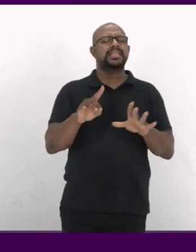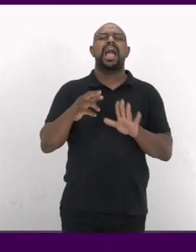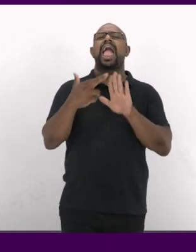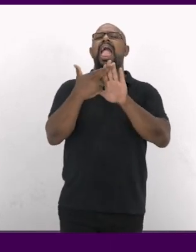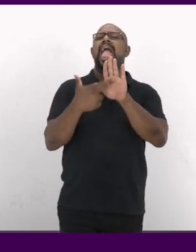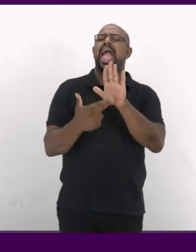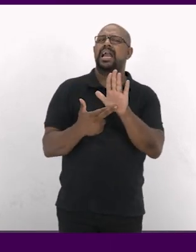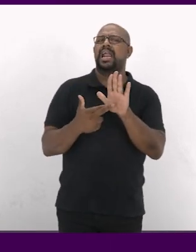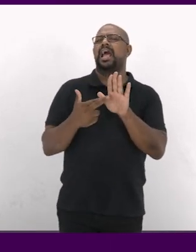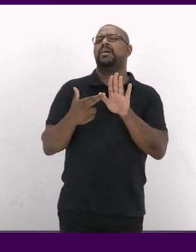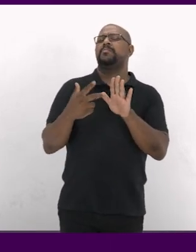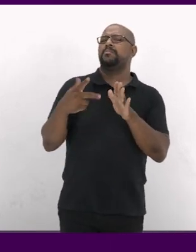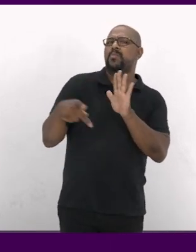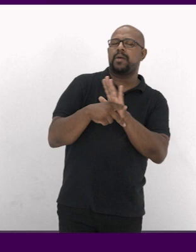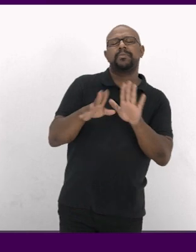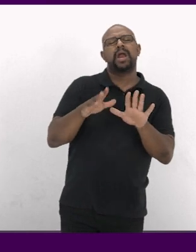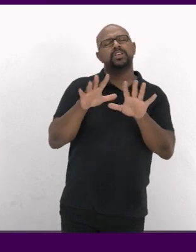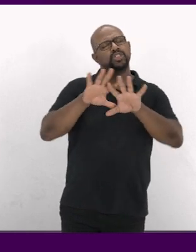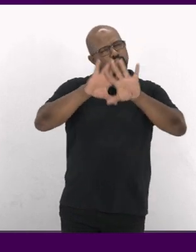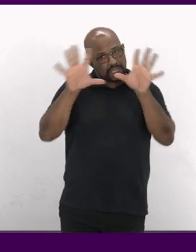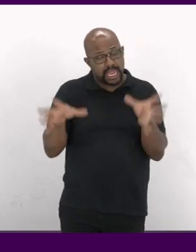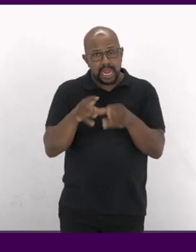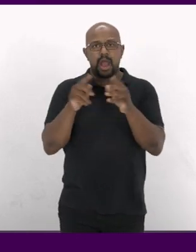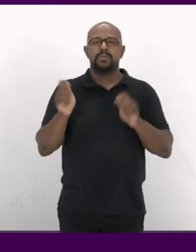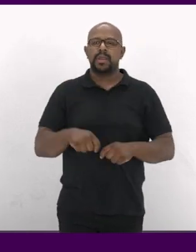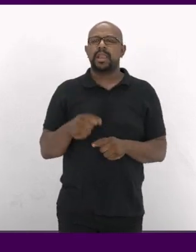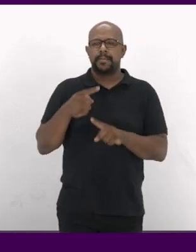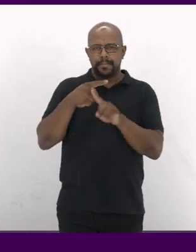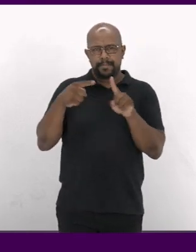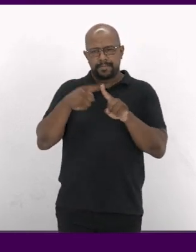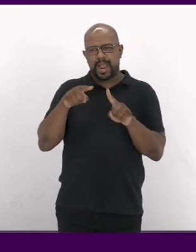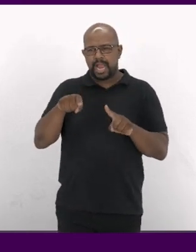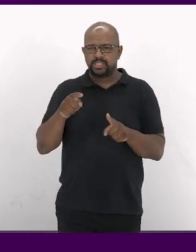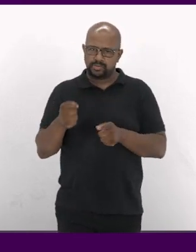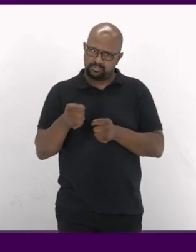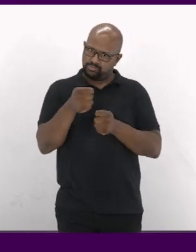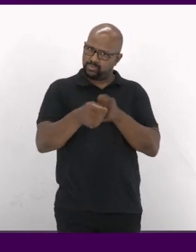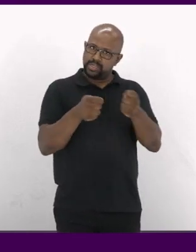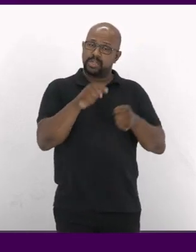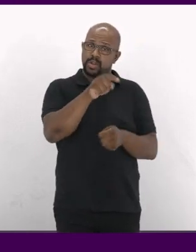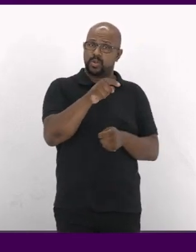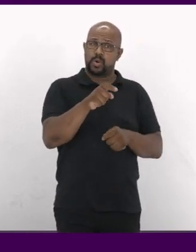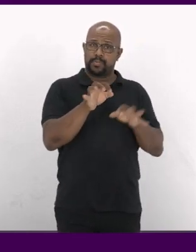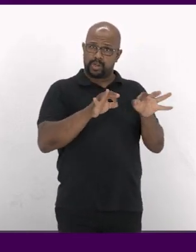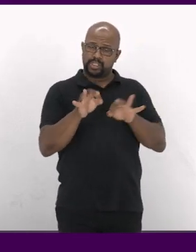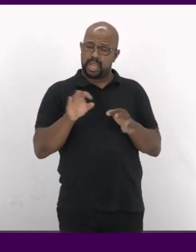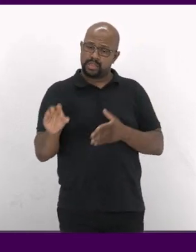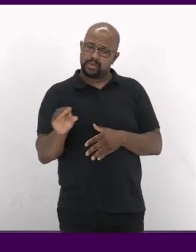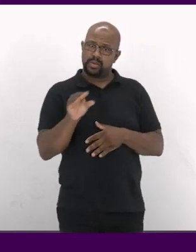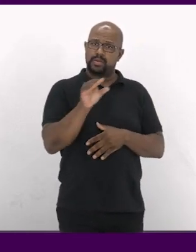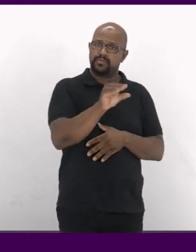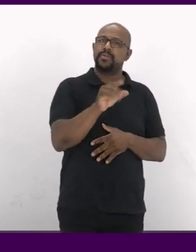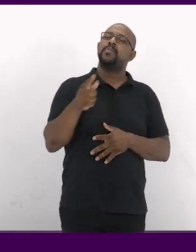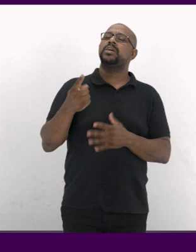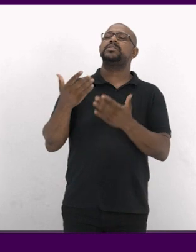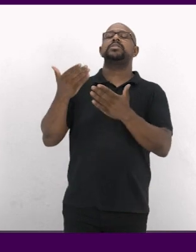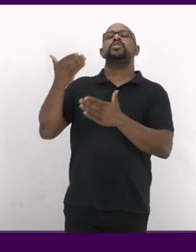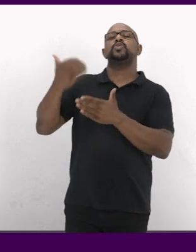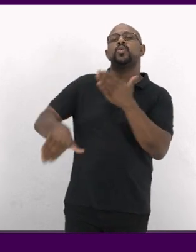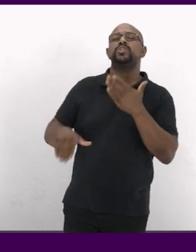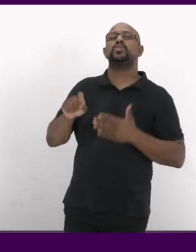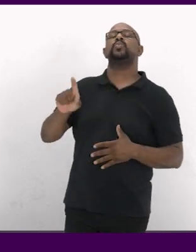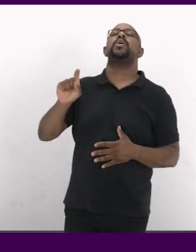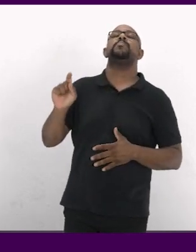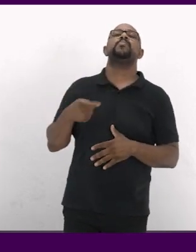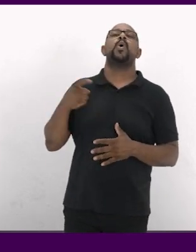regra própria, mas, em geral, elas permitem que parte do recurso investido pelo patrocinador no projeto cultural possa ser